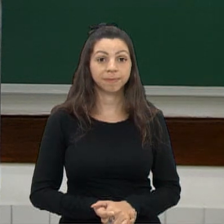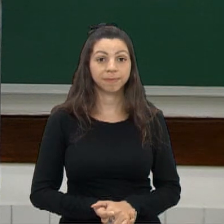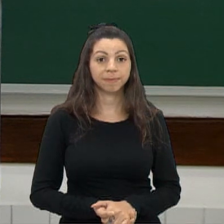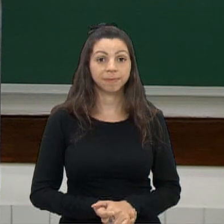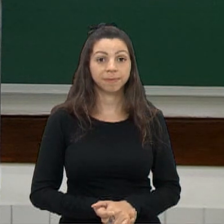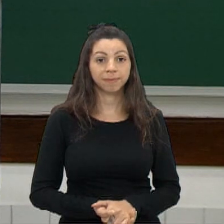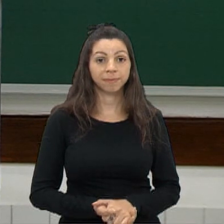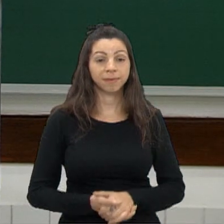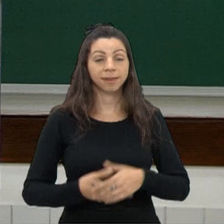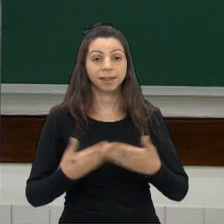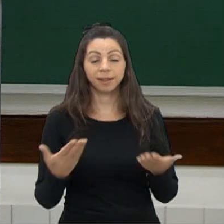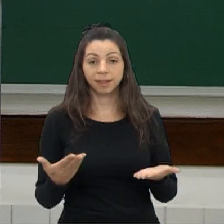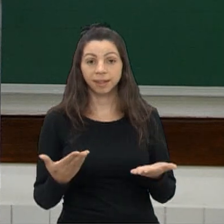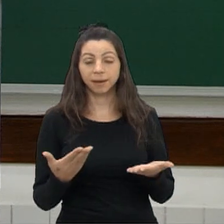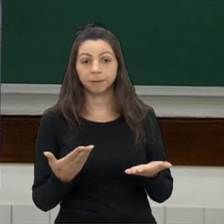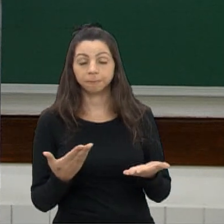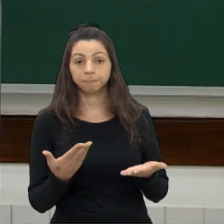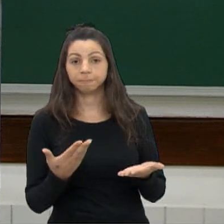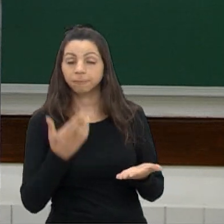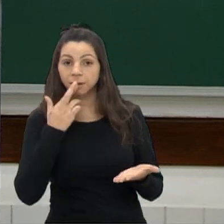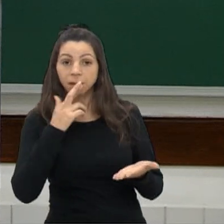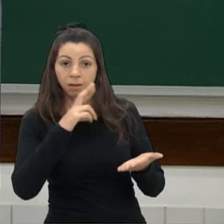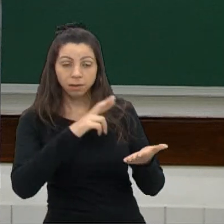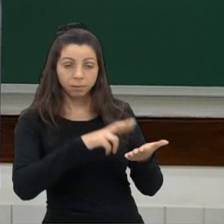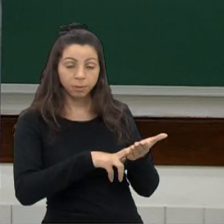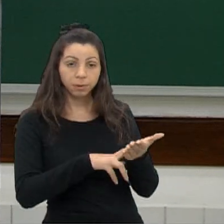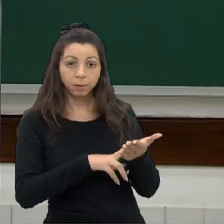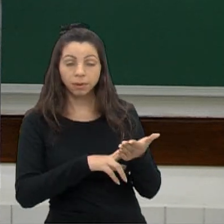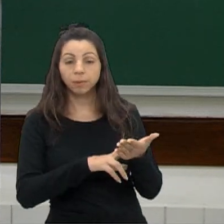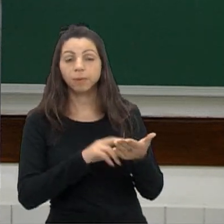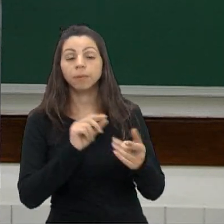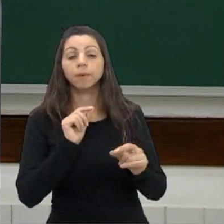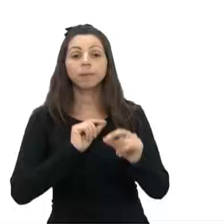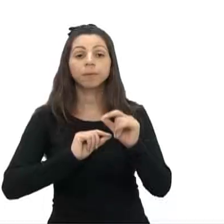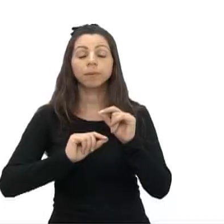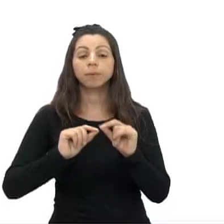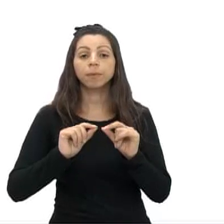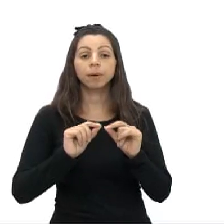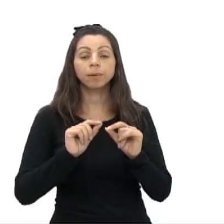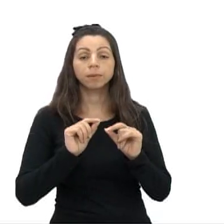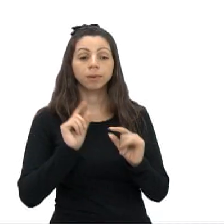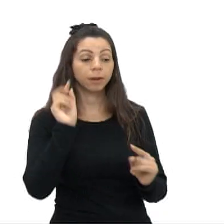Então, marcou as opções que se referem ao menino? Confira comigo a resposta.